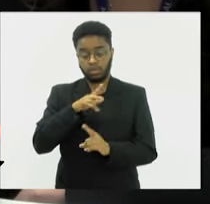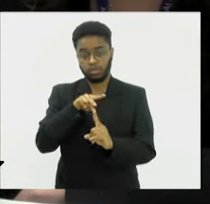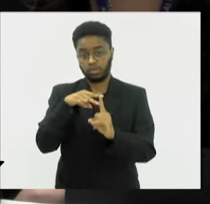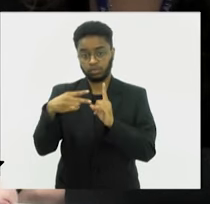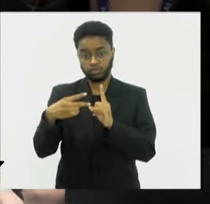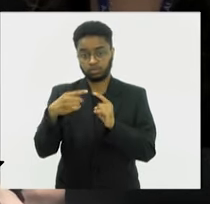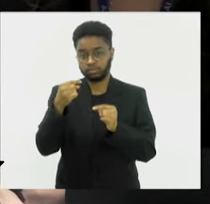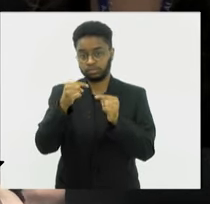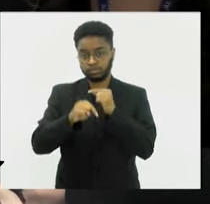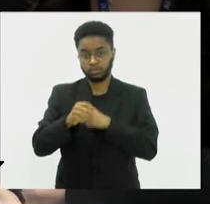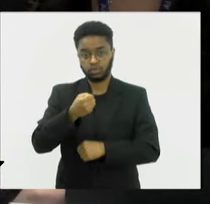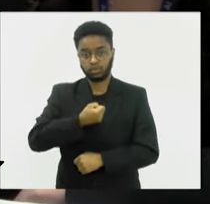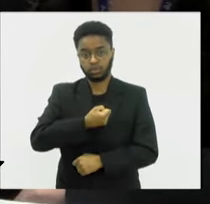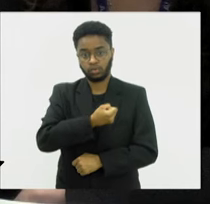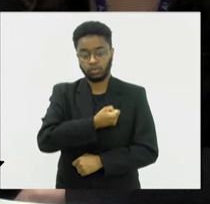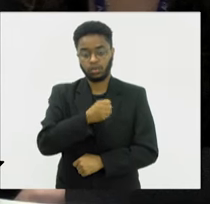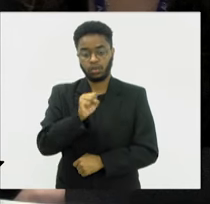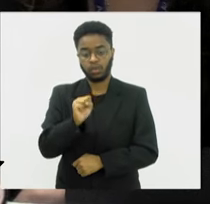projeto número